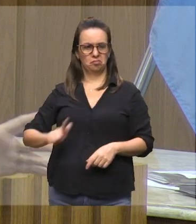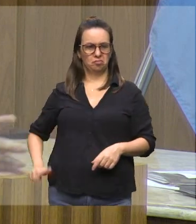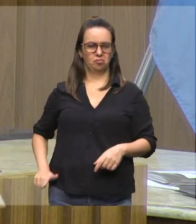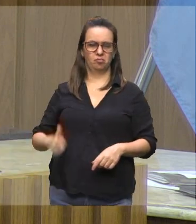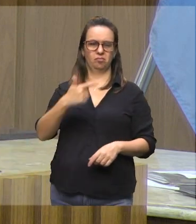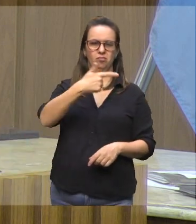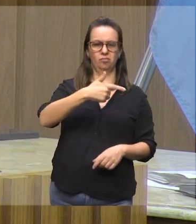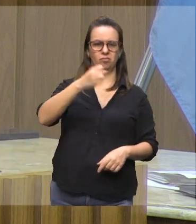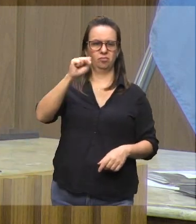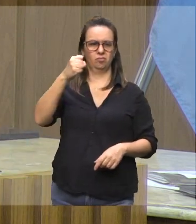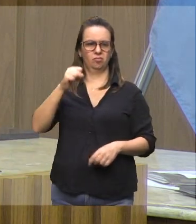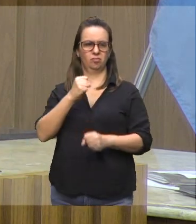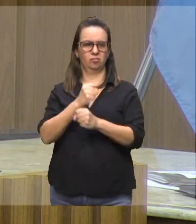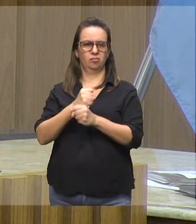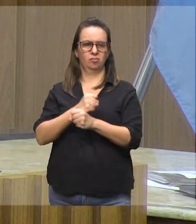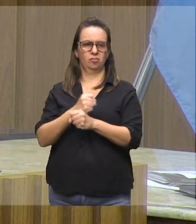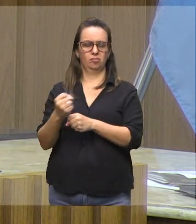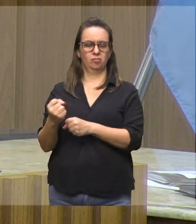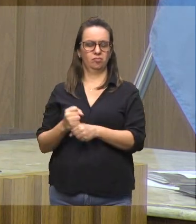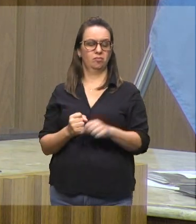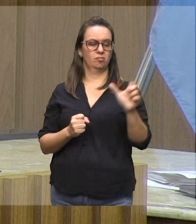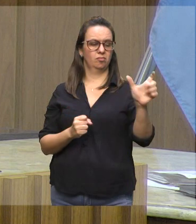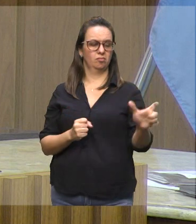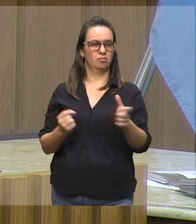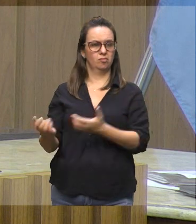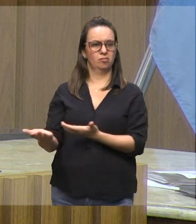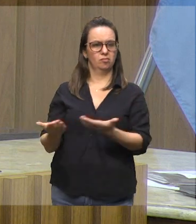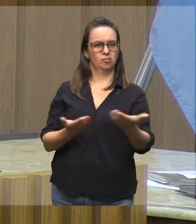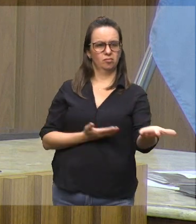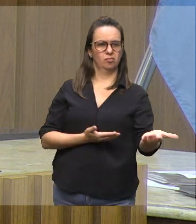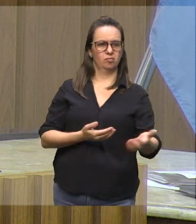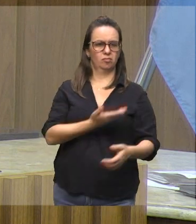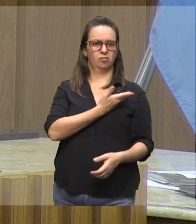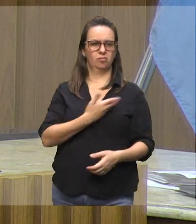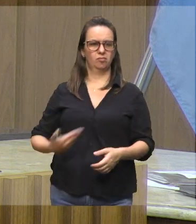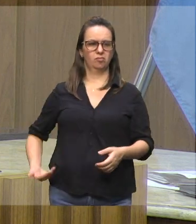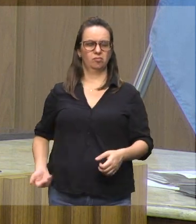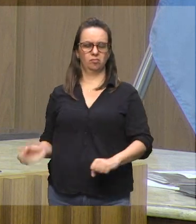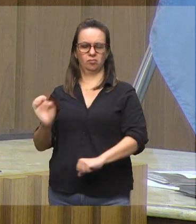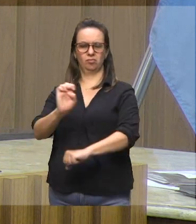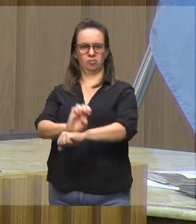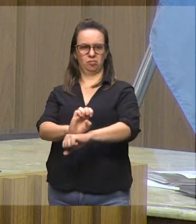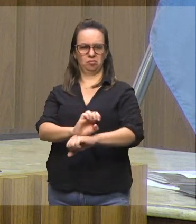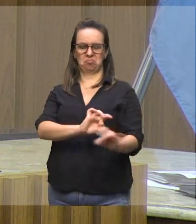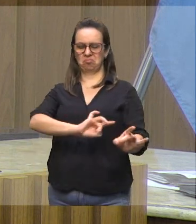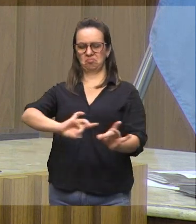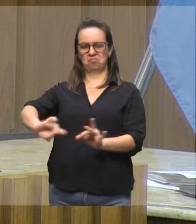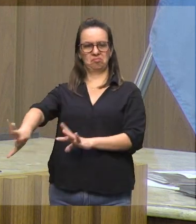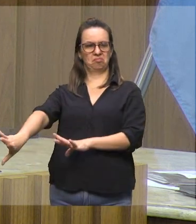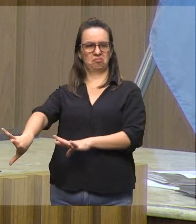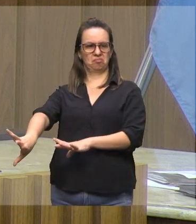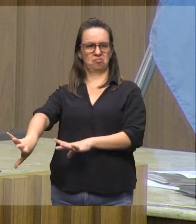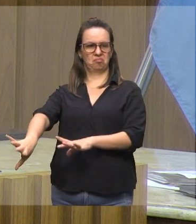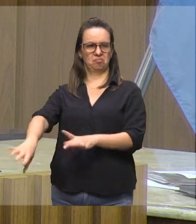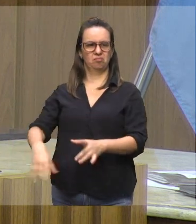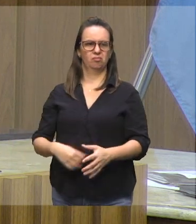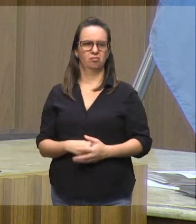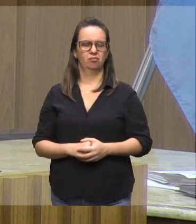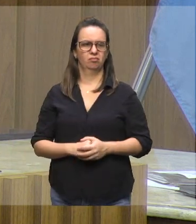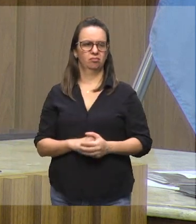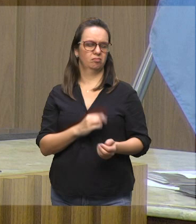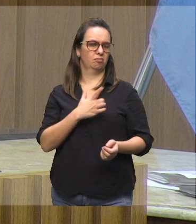o servidor público do estado foi tratado de maneira com desdém, com todo respeito. Não